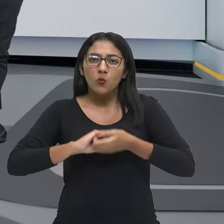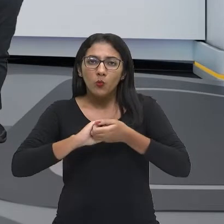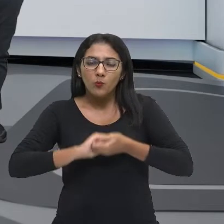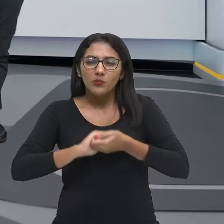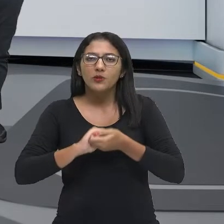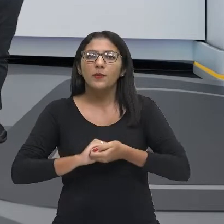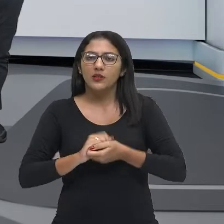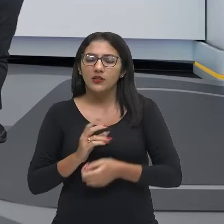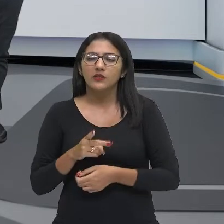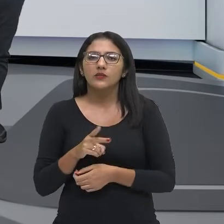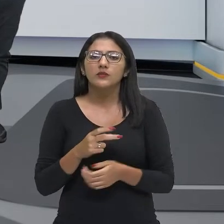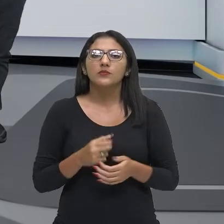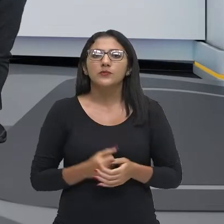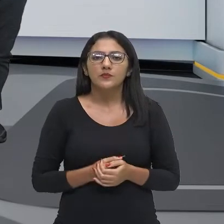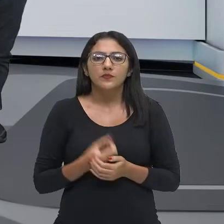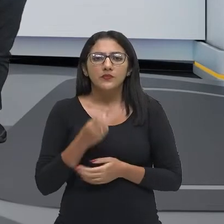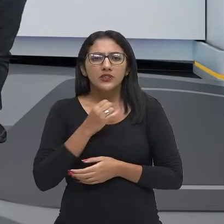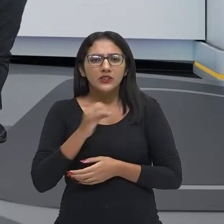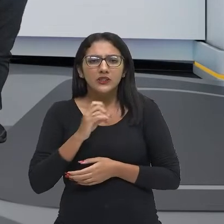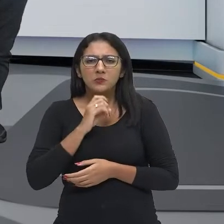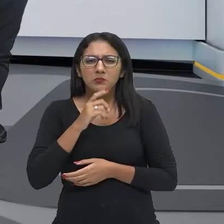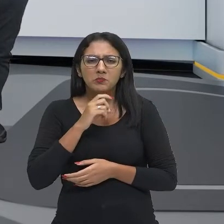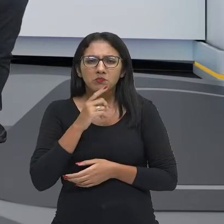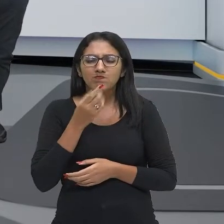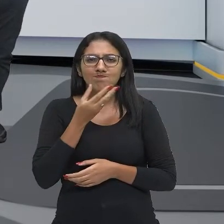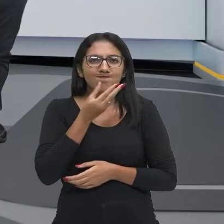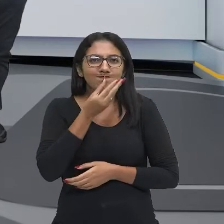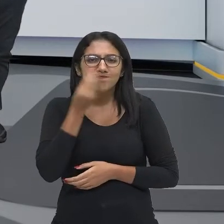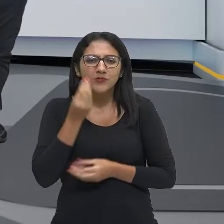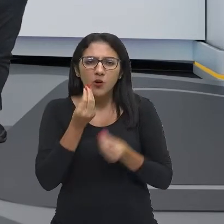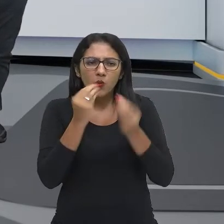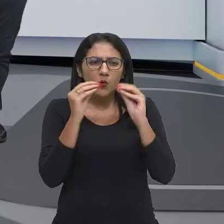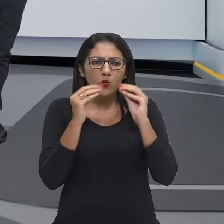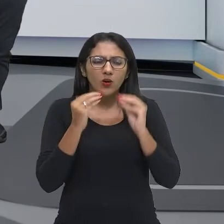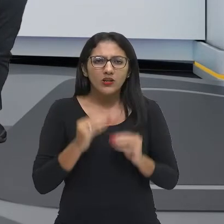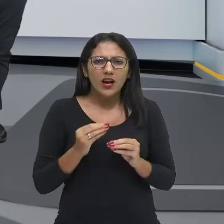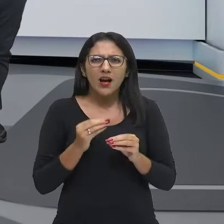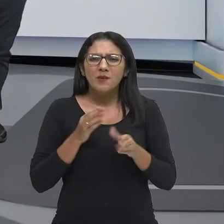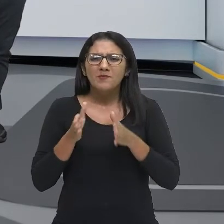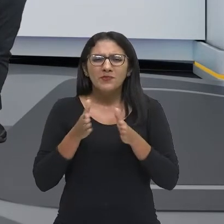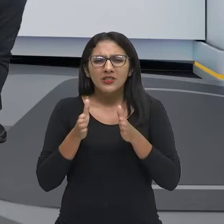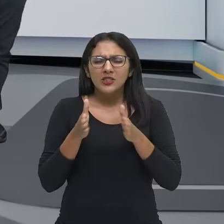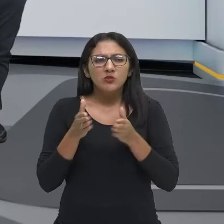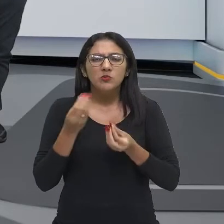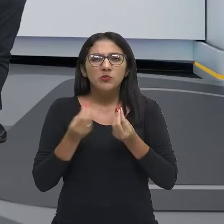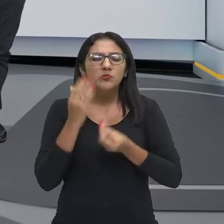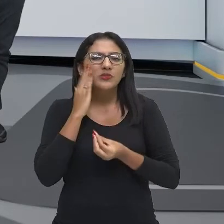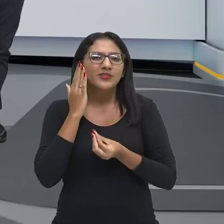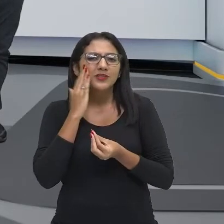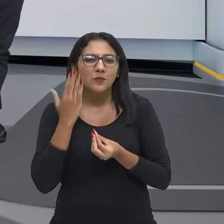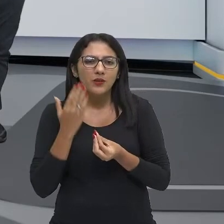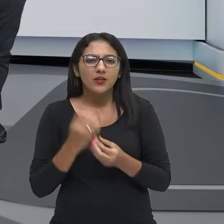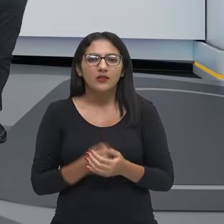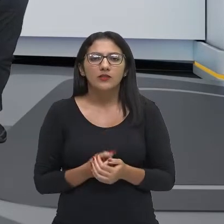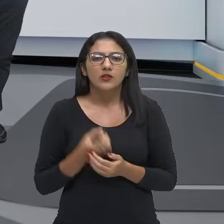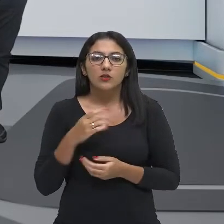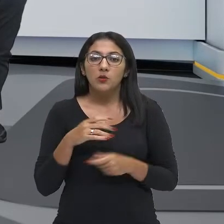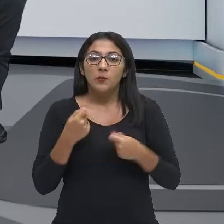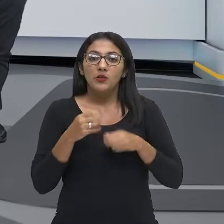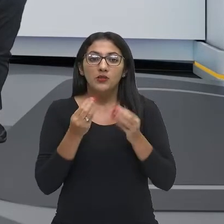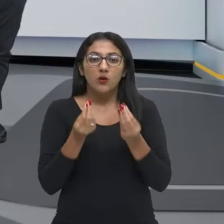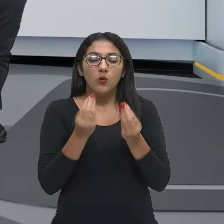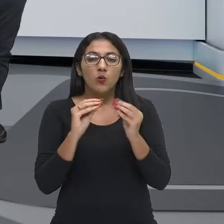tarde e boa noite. Se por algum motivo não for possível identificar qual período do dia o destinatário vai ler o conteúdo